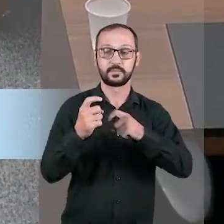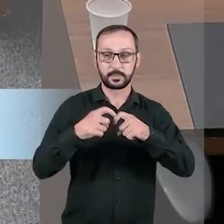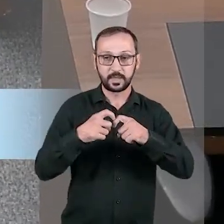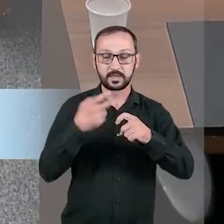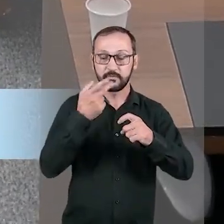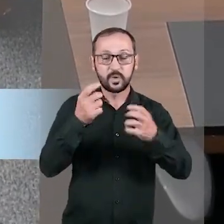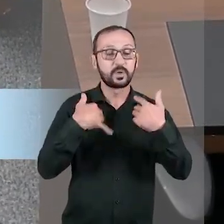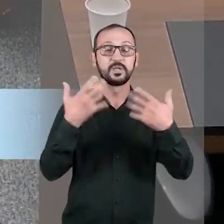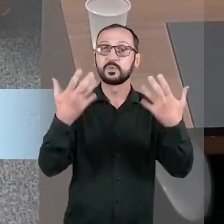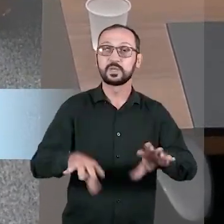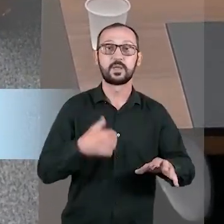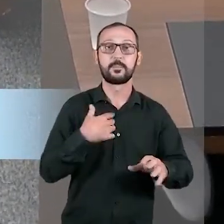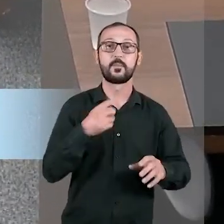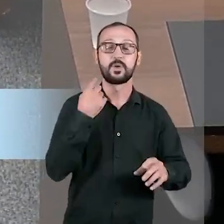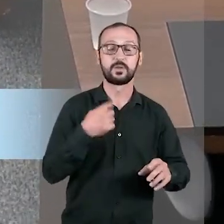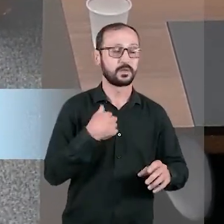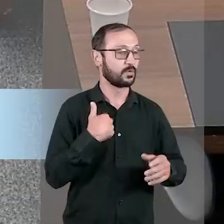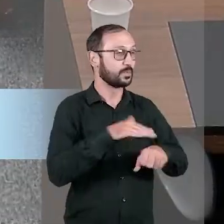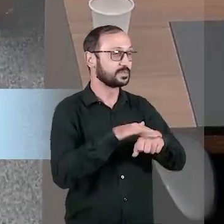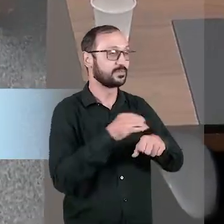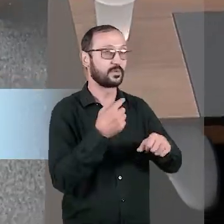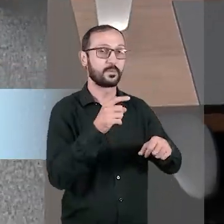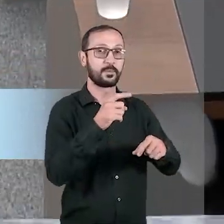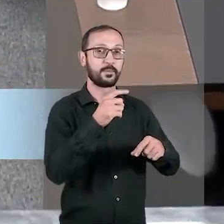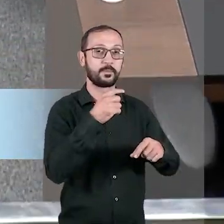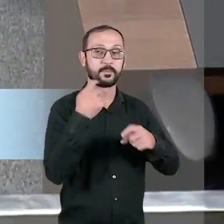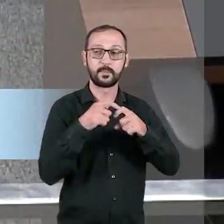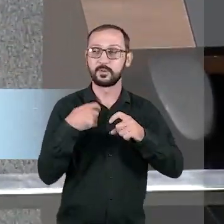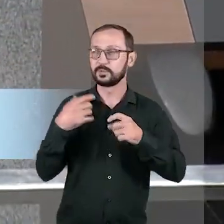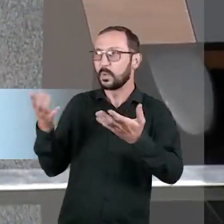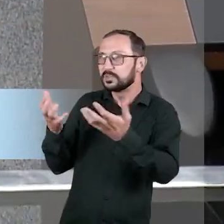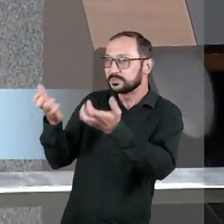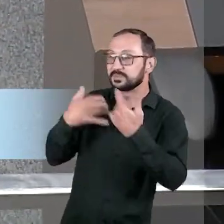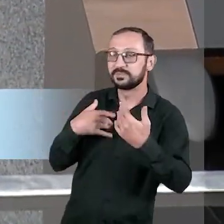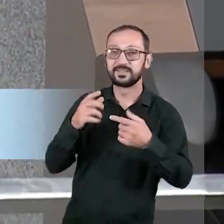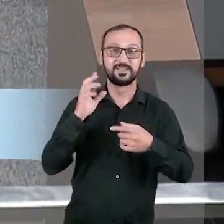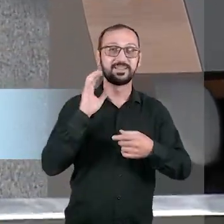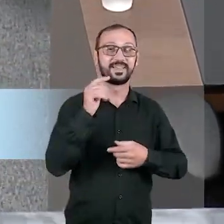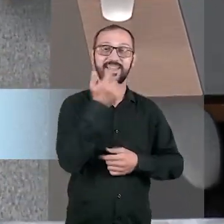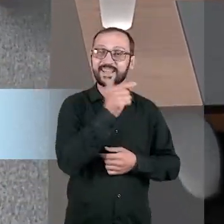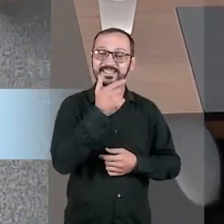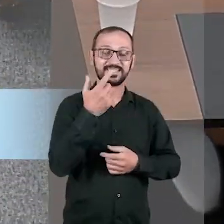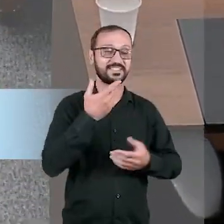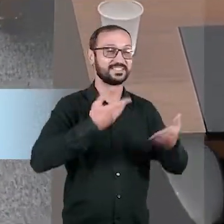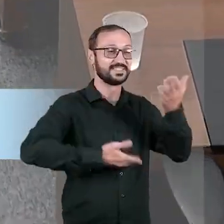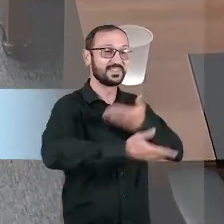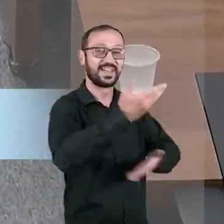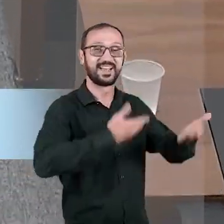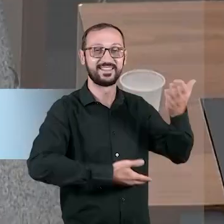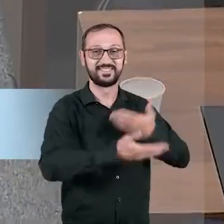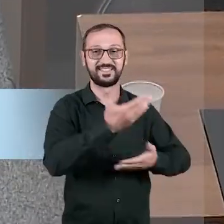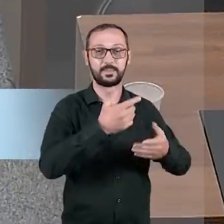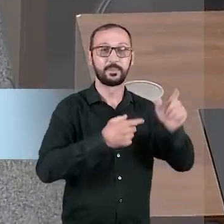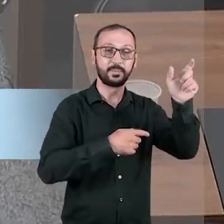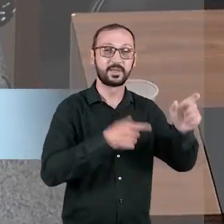que ele não ia morrer. E aí, quando eu começava a falar de morte, ele ficava assim, me fala alguma coisa hoje. Era muito engraçado,